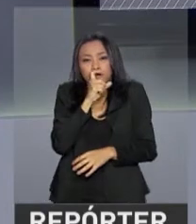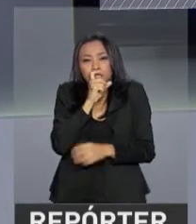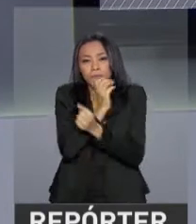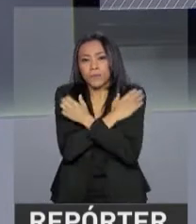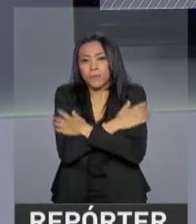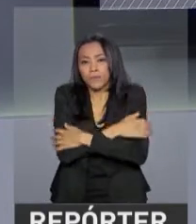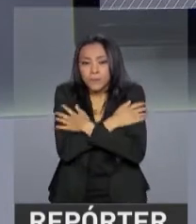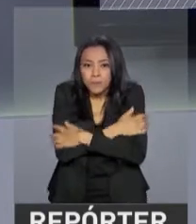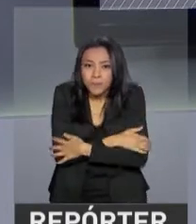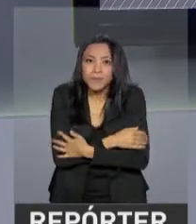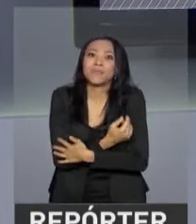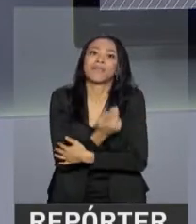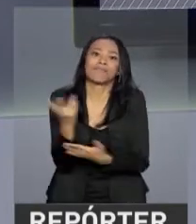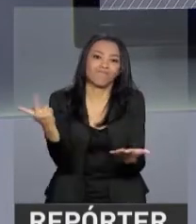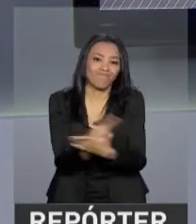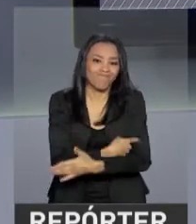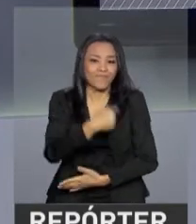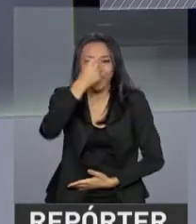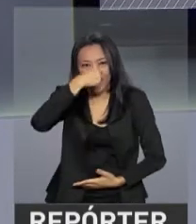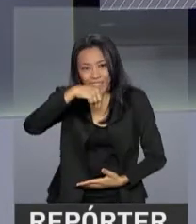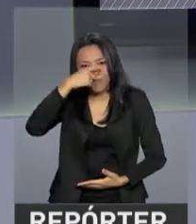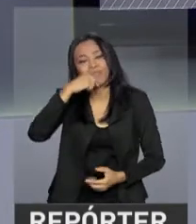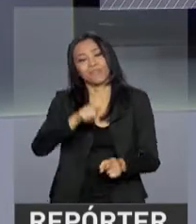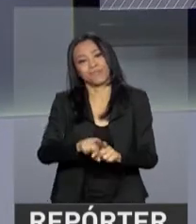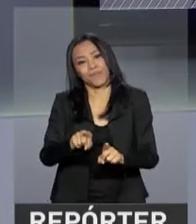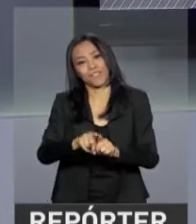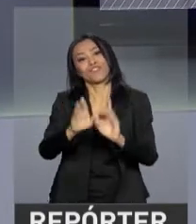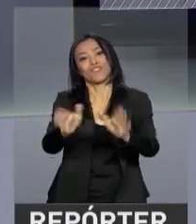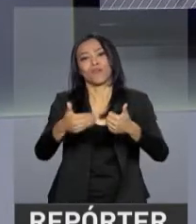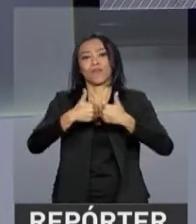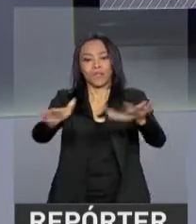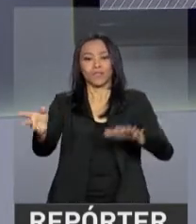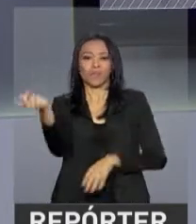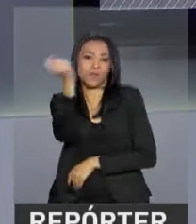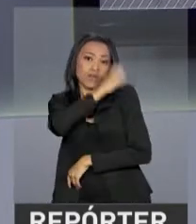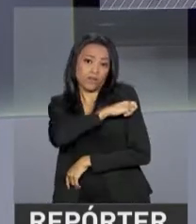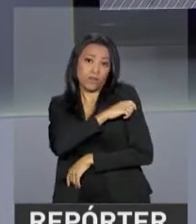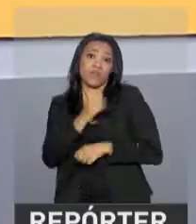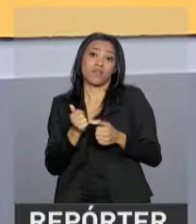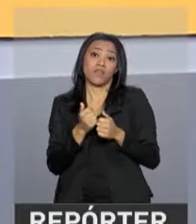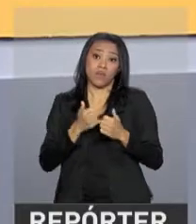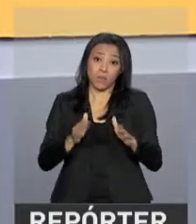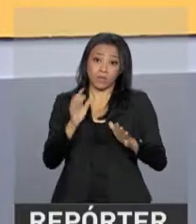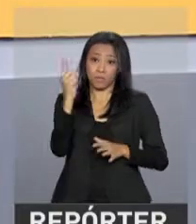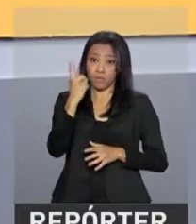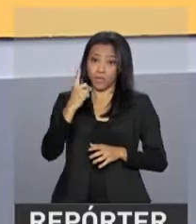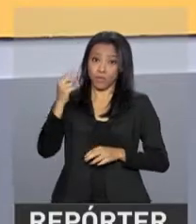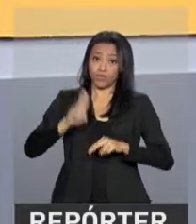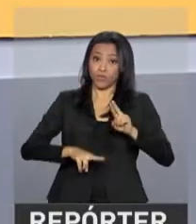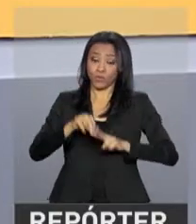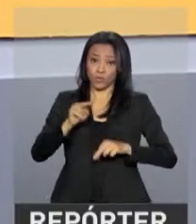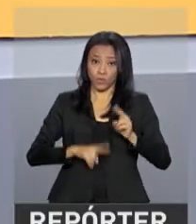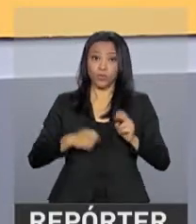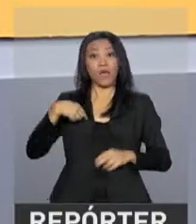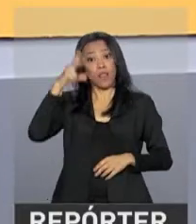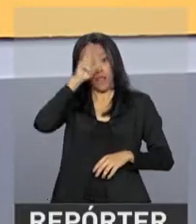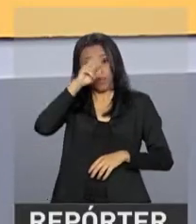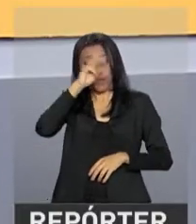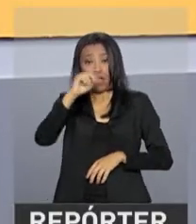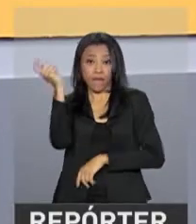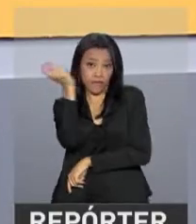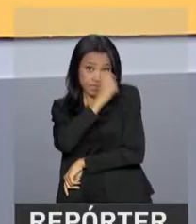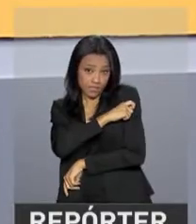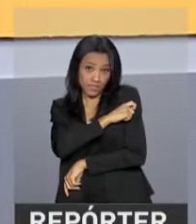A campanha de vacinação contra a influenza já começou e segue até 1º de junho. Vale lembrar que a vacina contra a